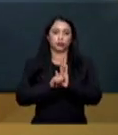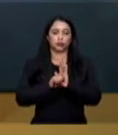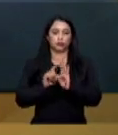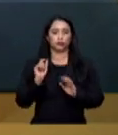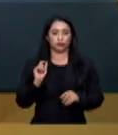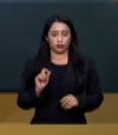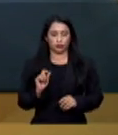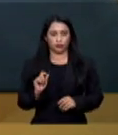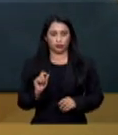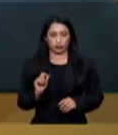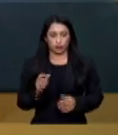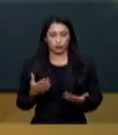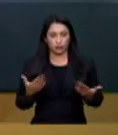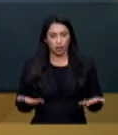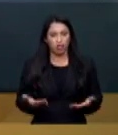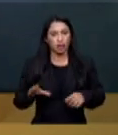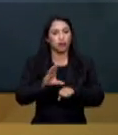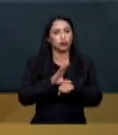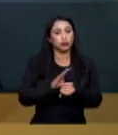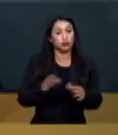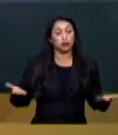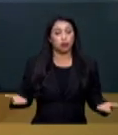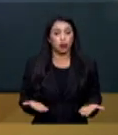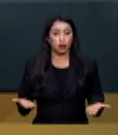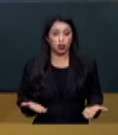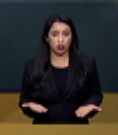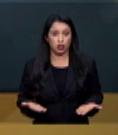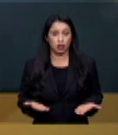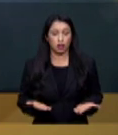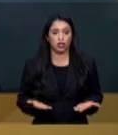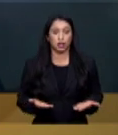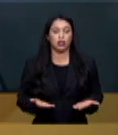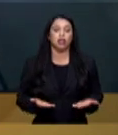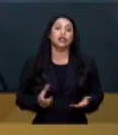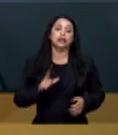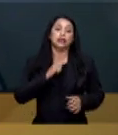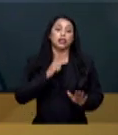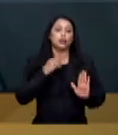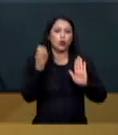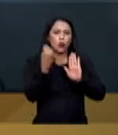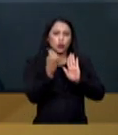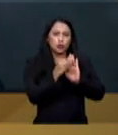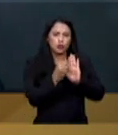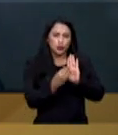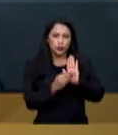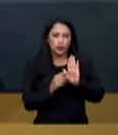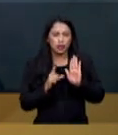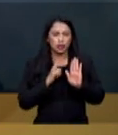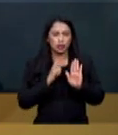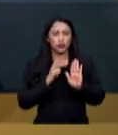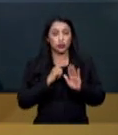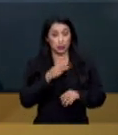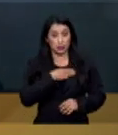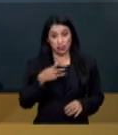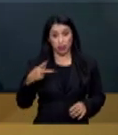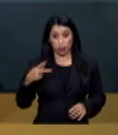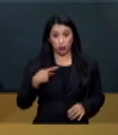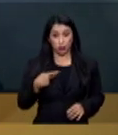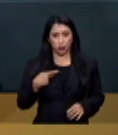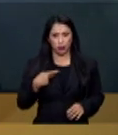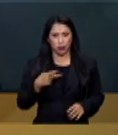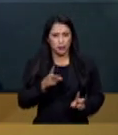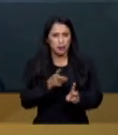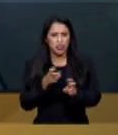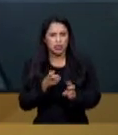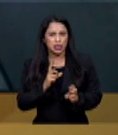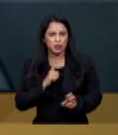vigente em face da Constituição atual. Uma vez que os dispositivos que o Ministério Público